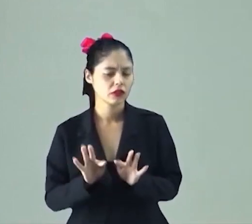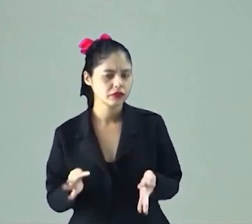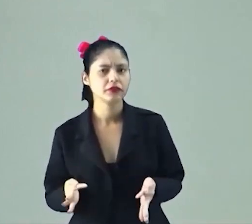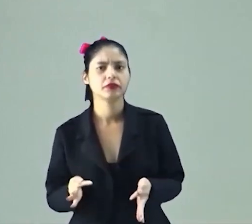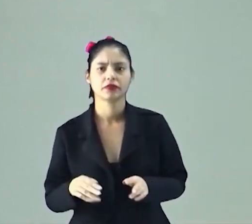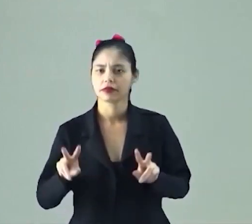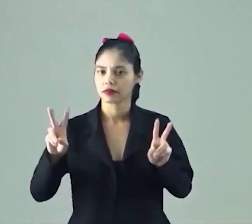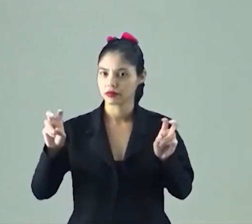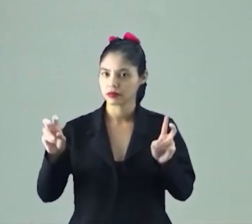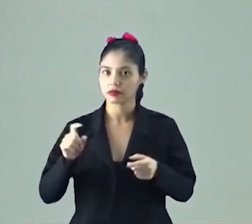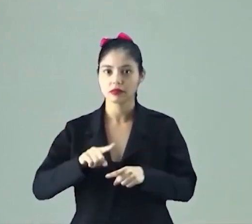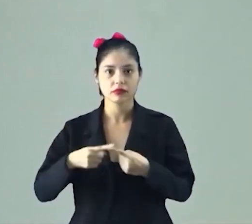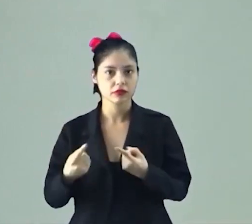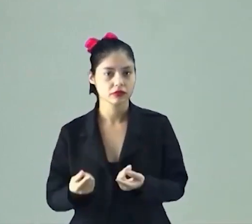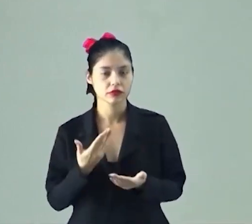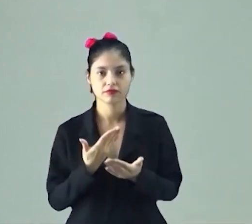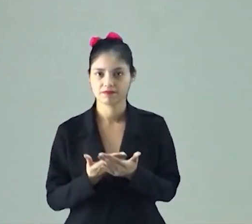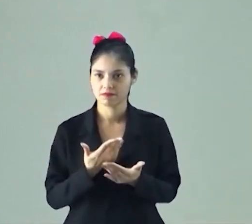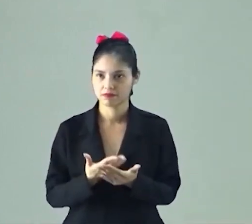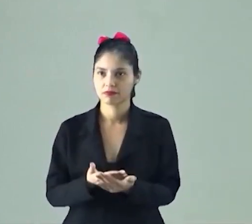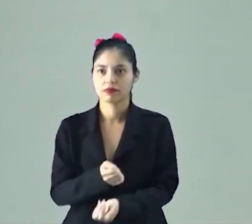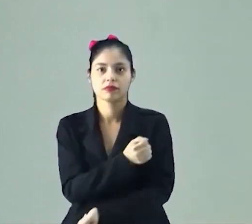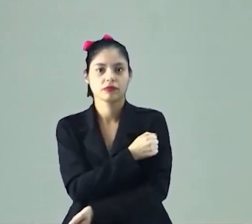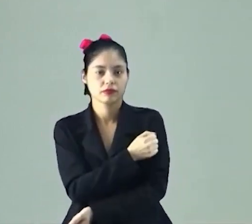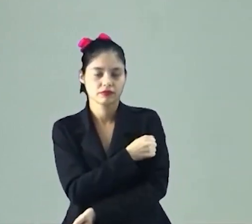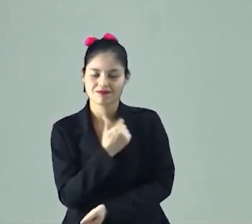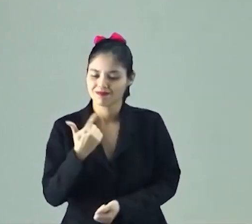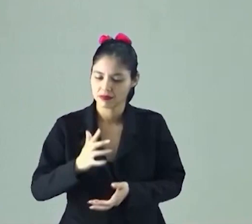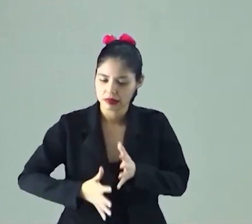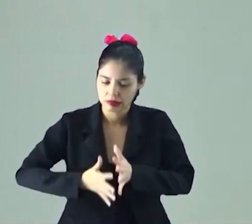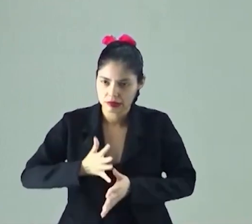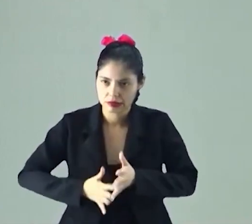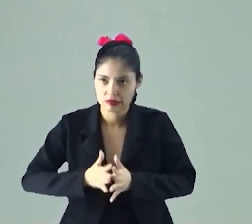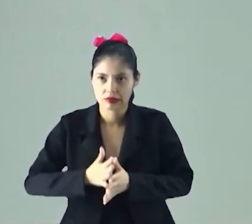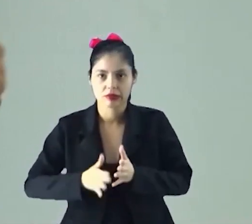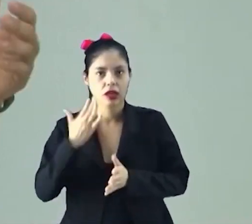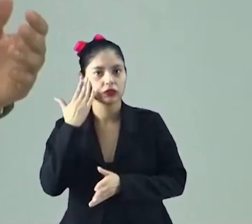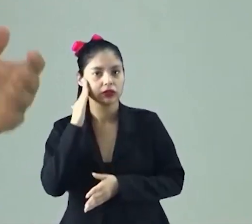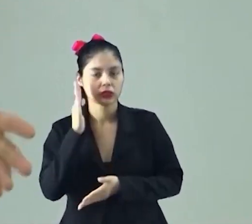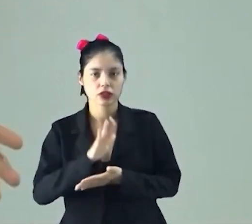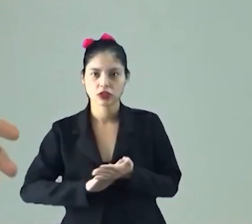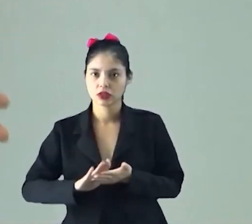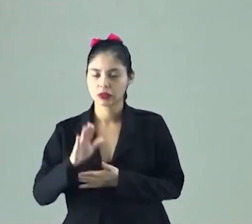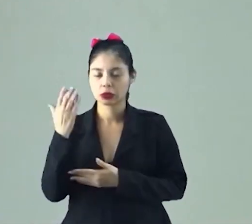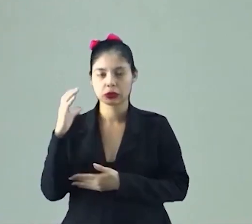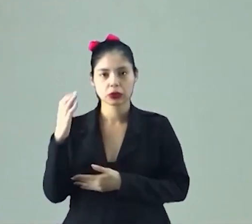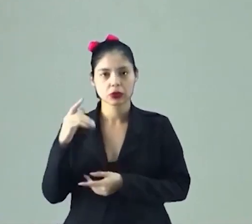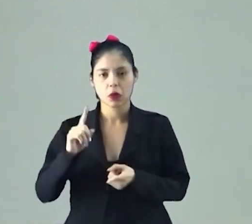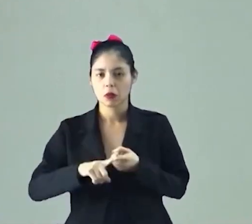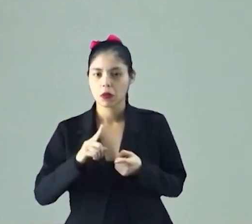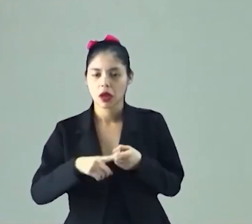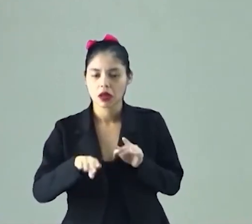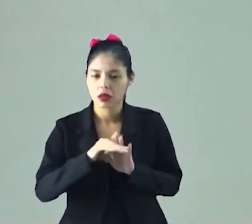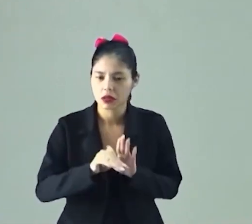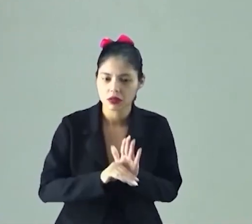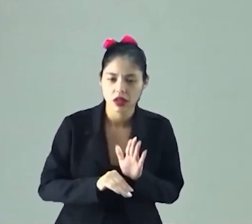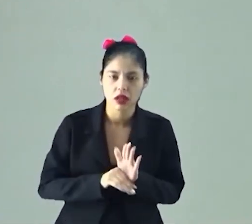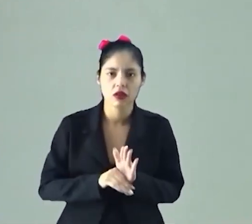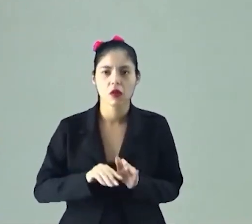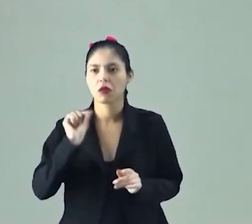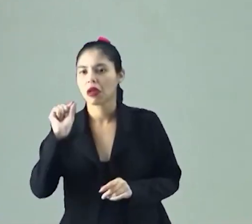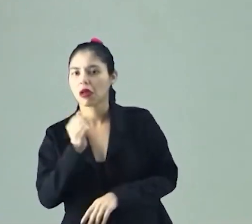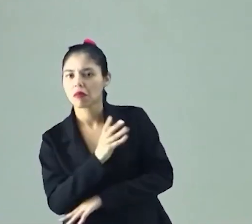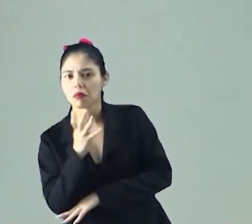simples, mas que muito aluno se embanana, porque não entende nome científico, porque classifica os bichos, porque classifica os animais, o que